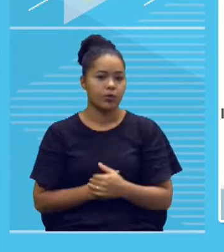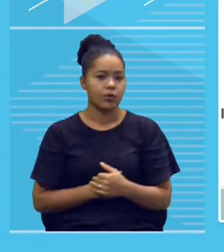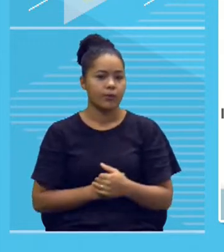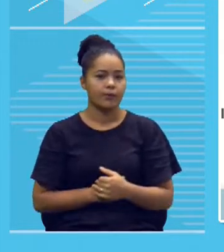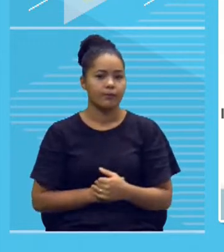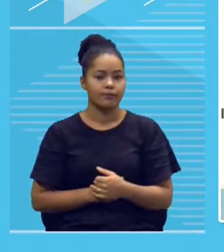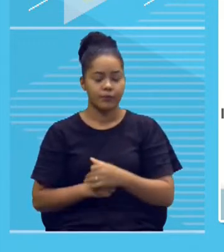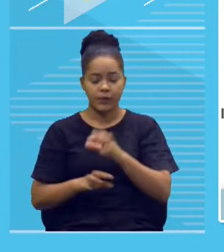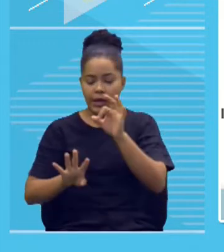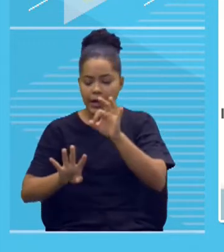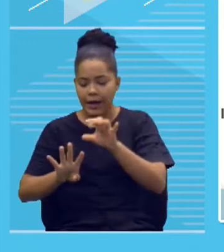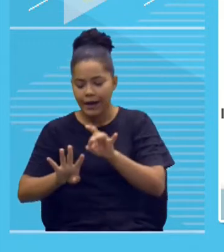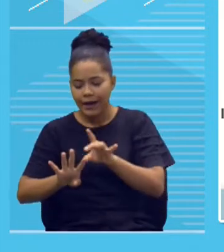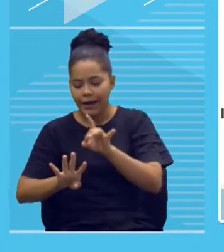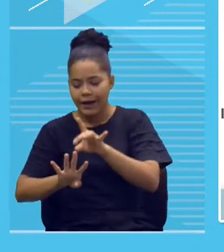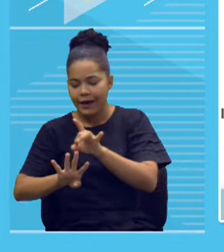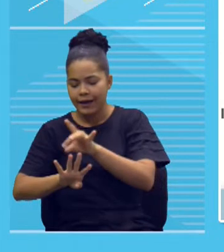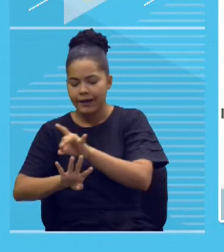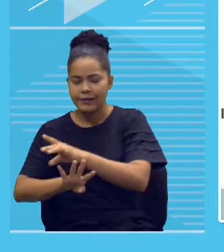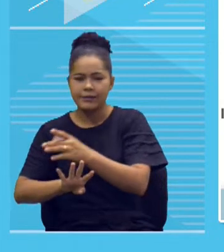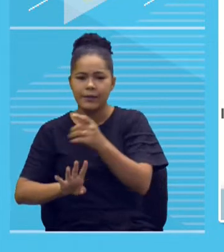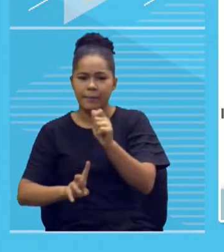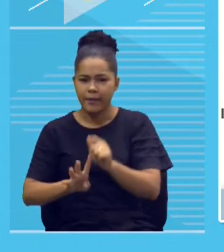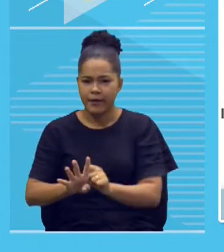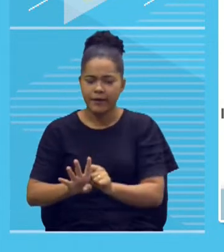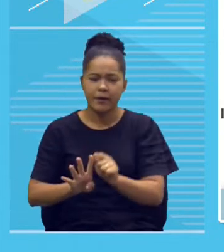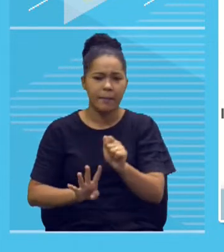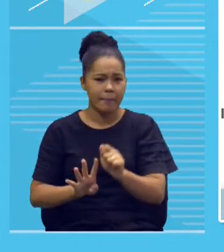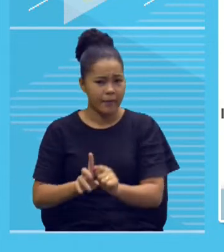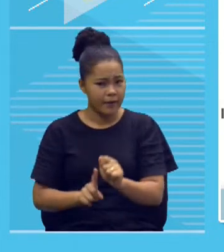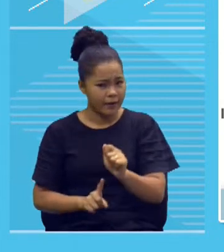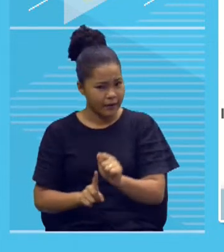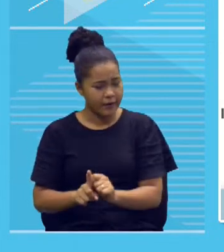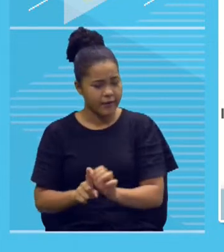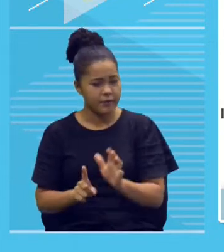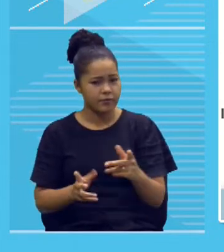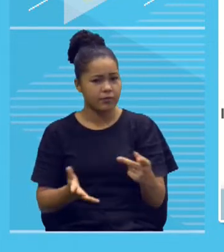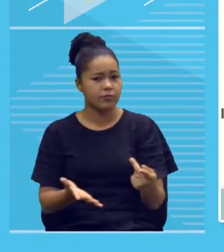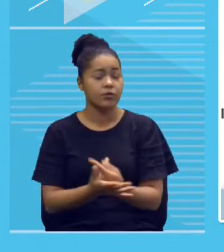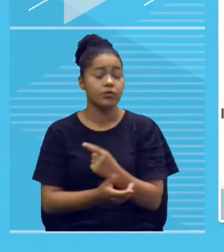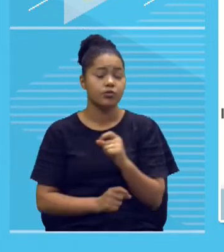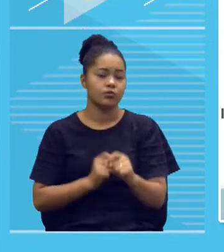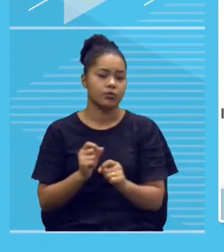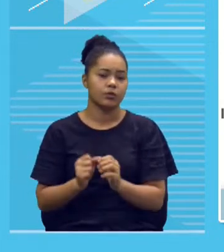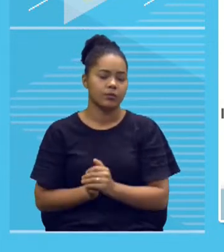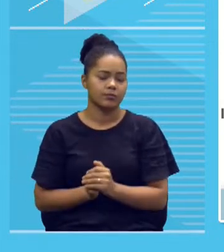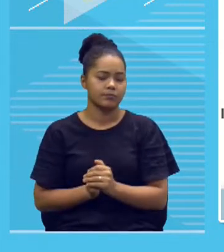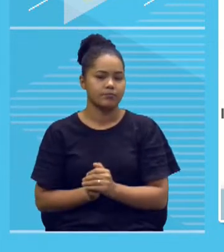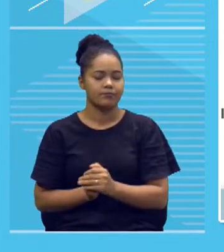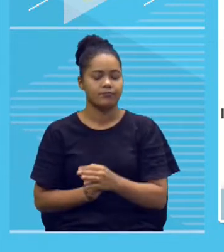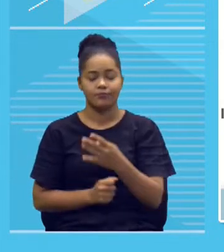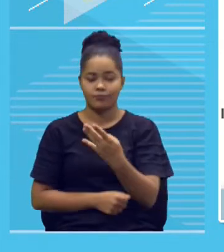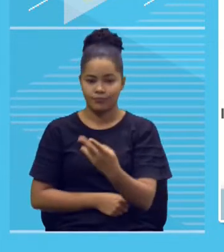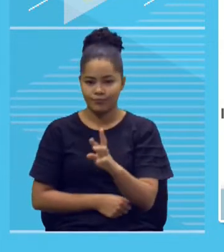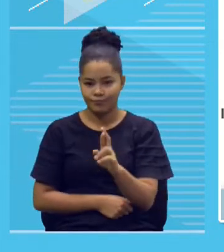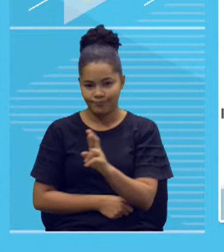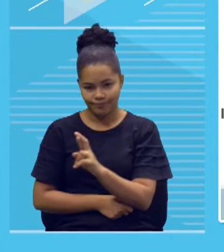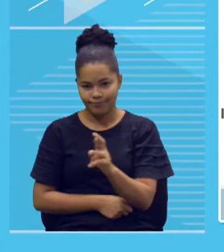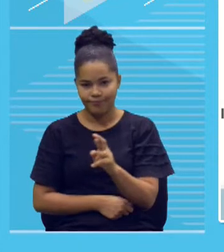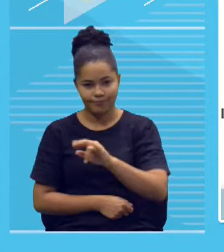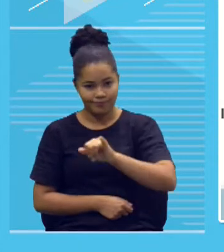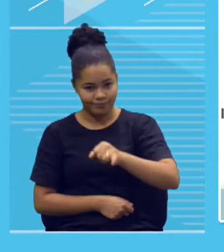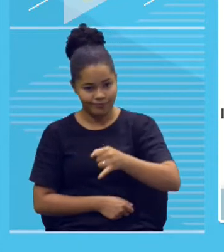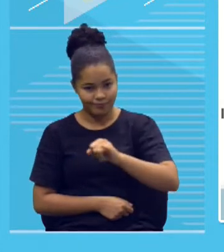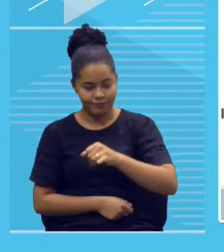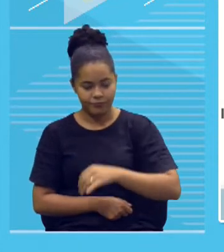é de juros Professor Prof e quanto que vai ser o meu montante professor